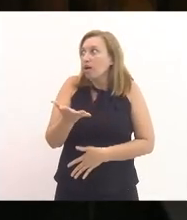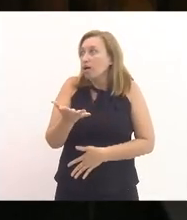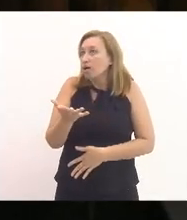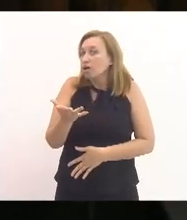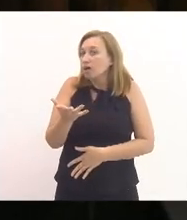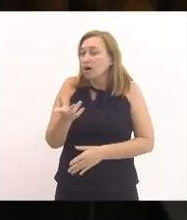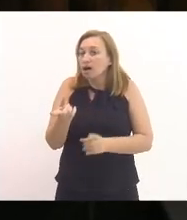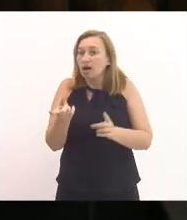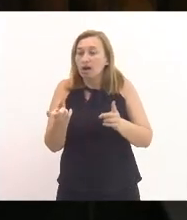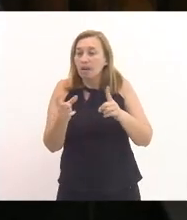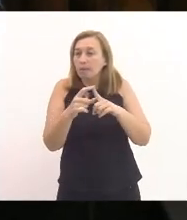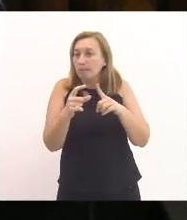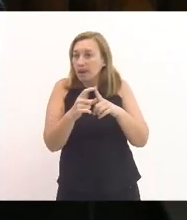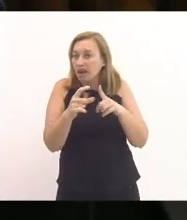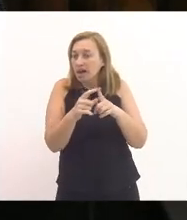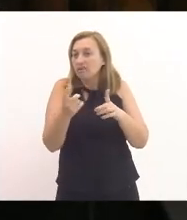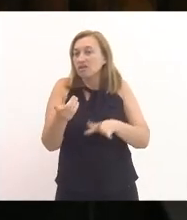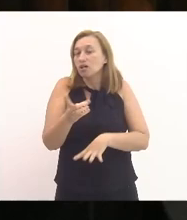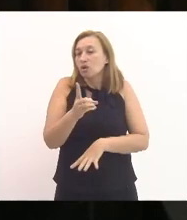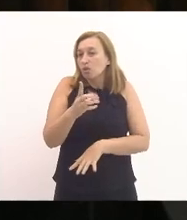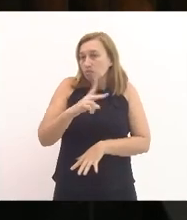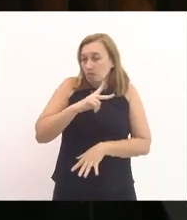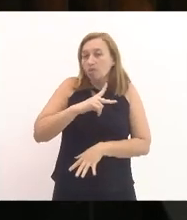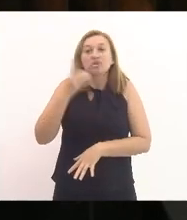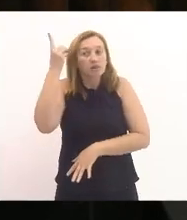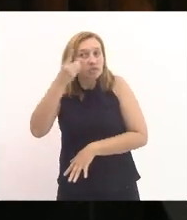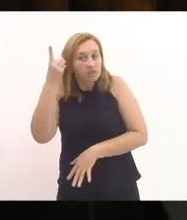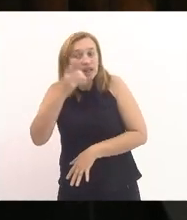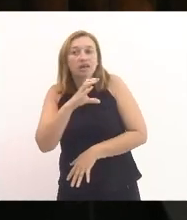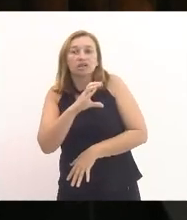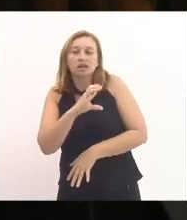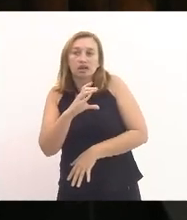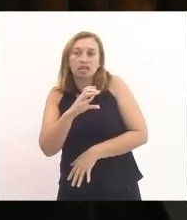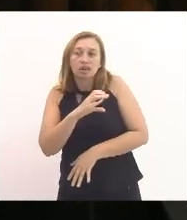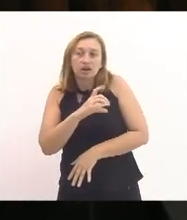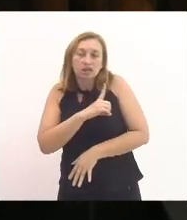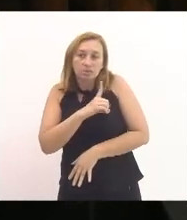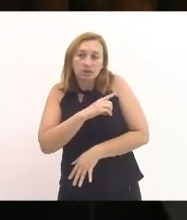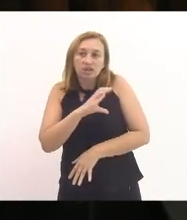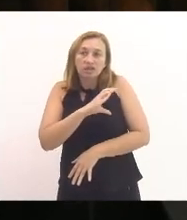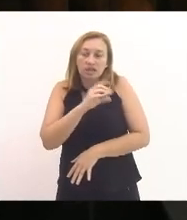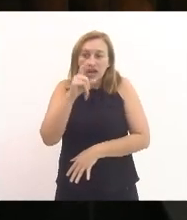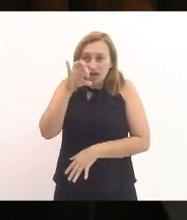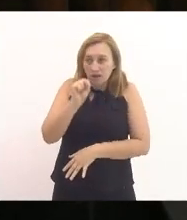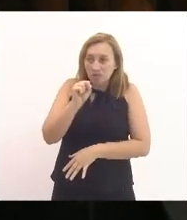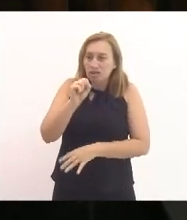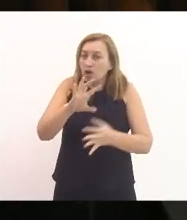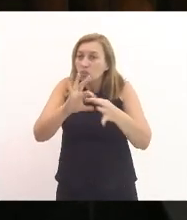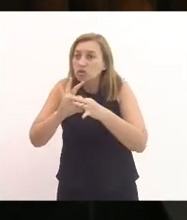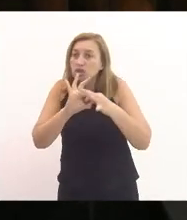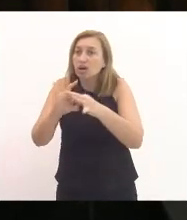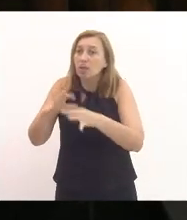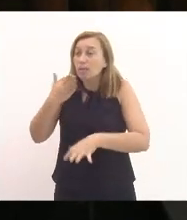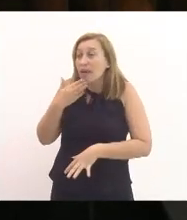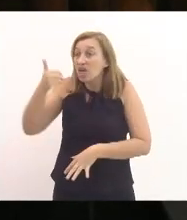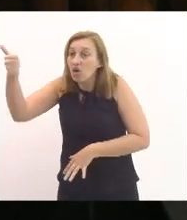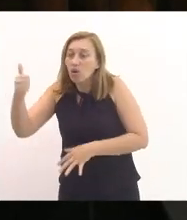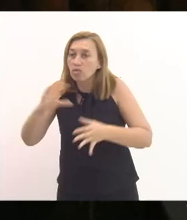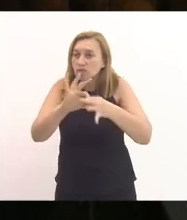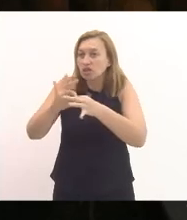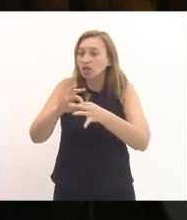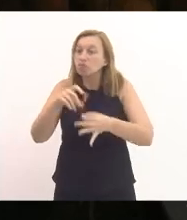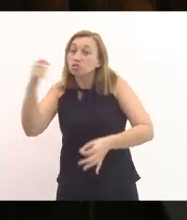uns termos gente o próprio deputado Carlos Augusto mencionou agora aqui a questão da união é melhor a união não tem